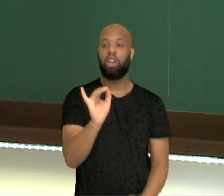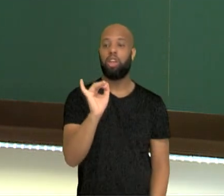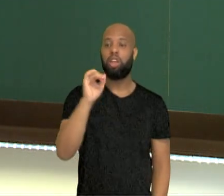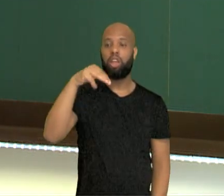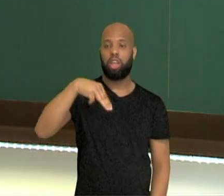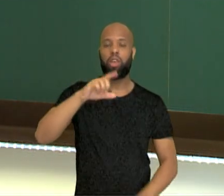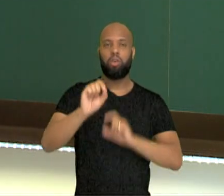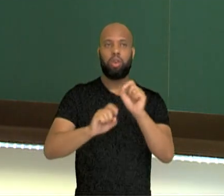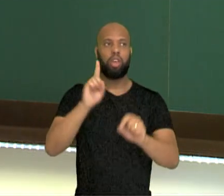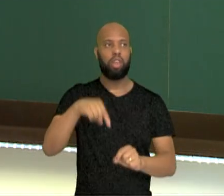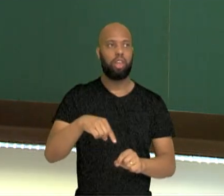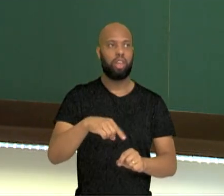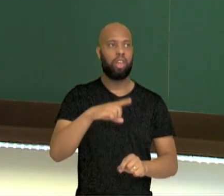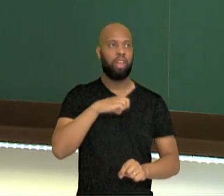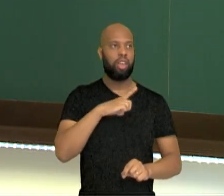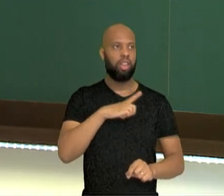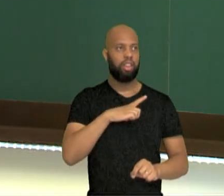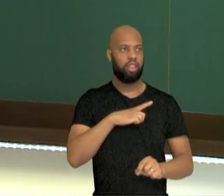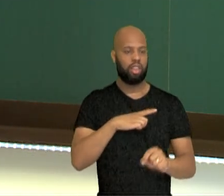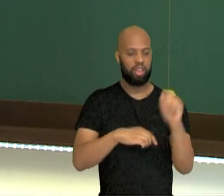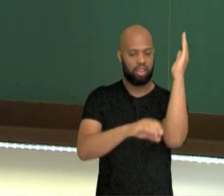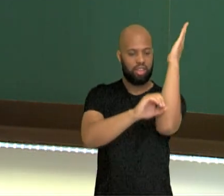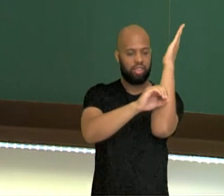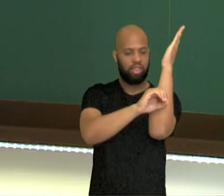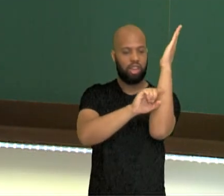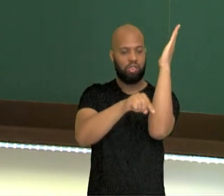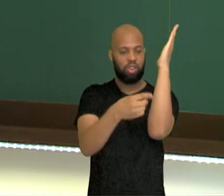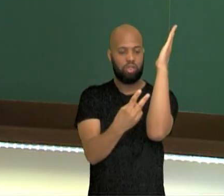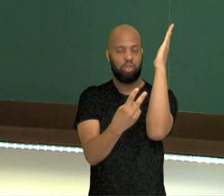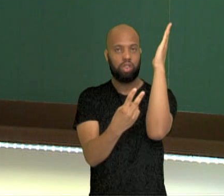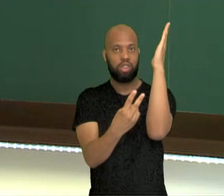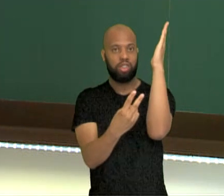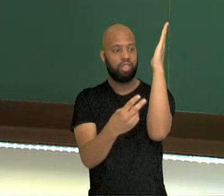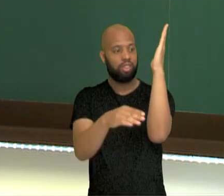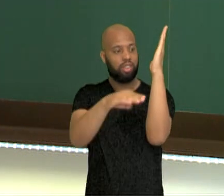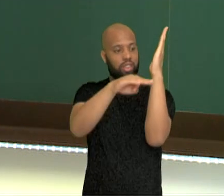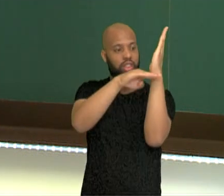quê? 0,2 até 1,6 metros.